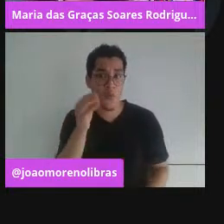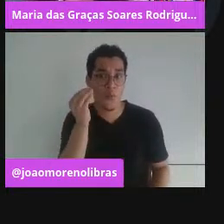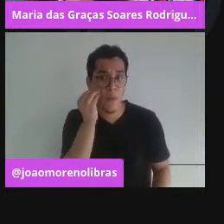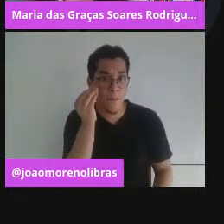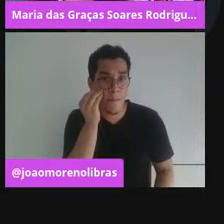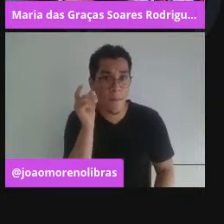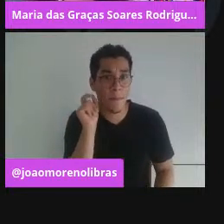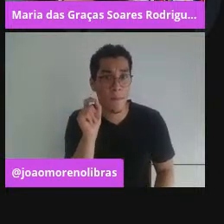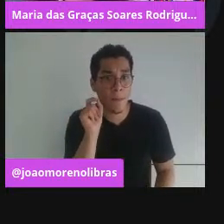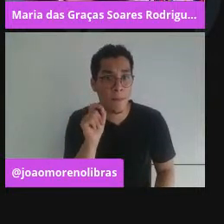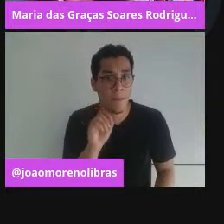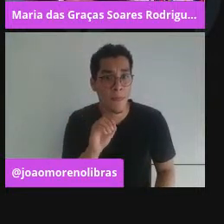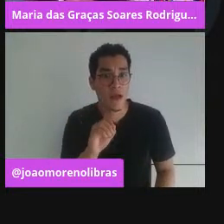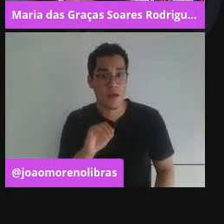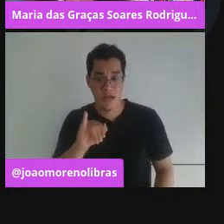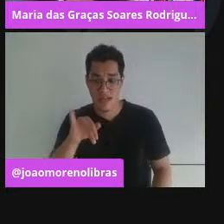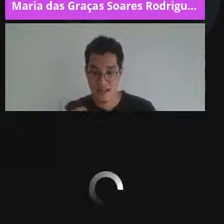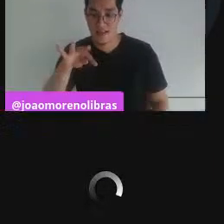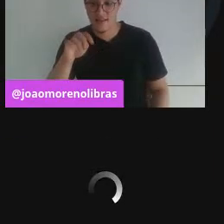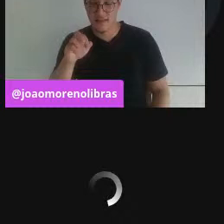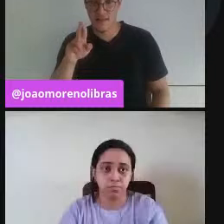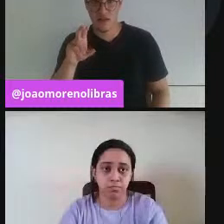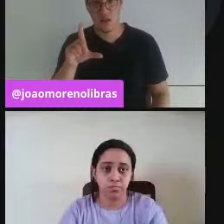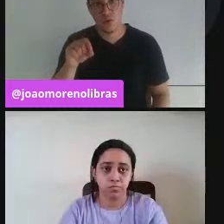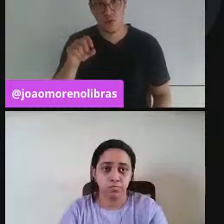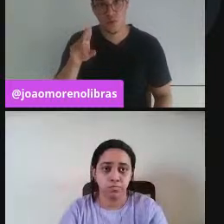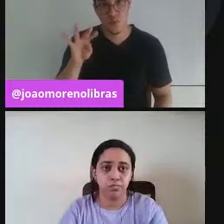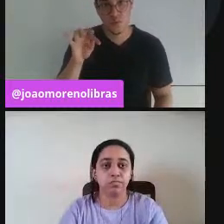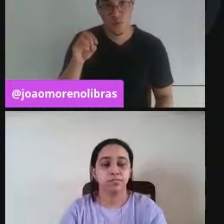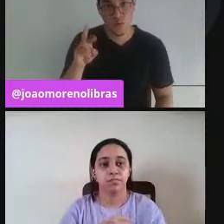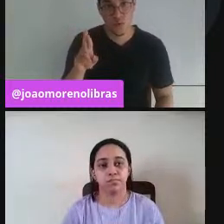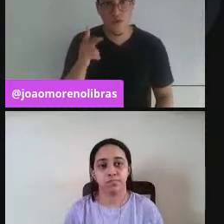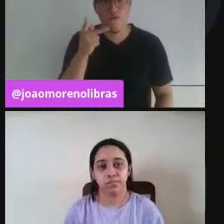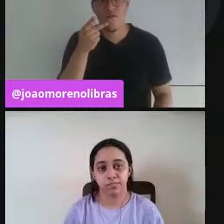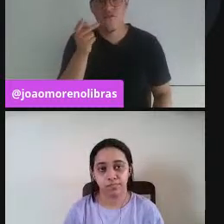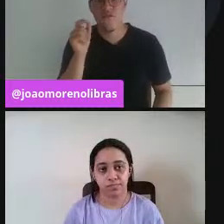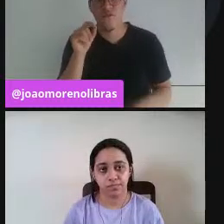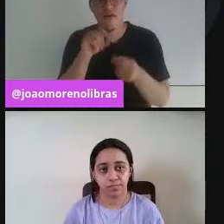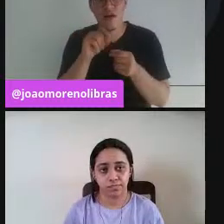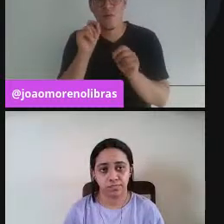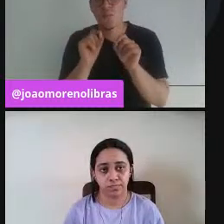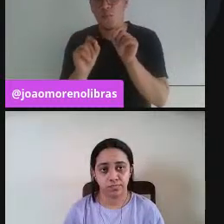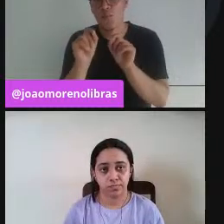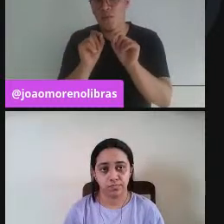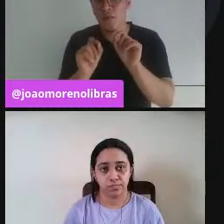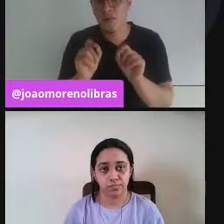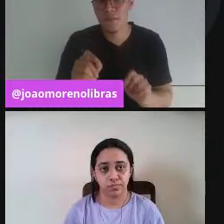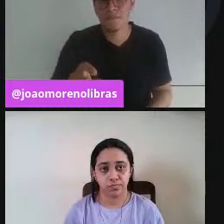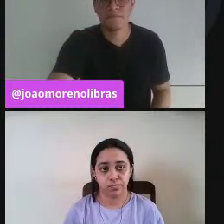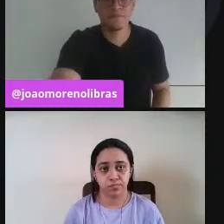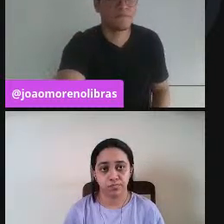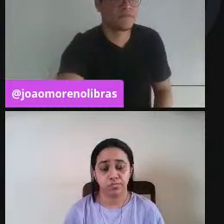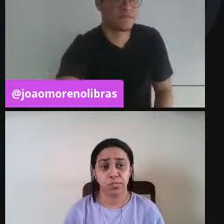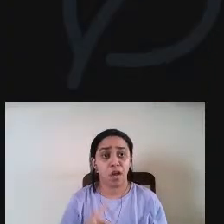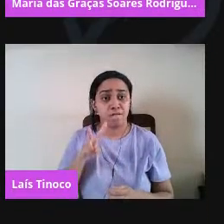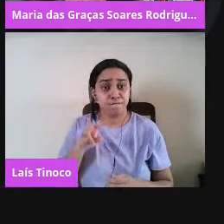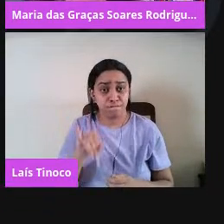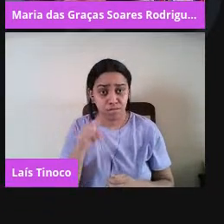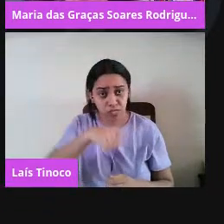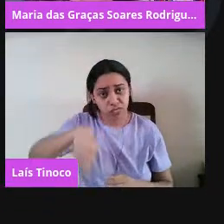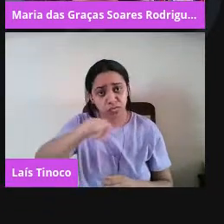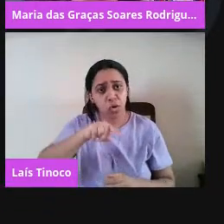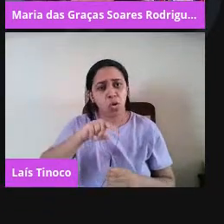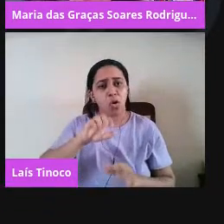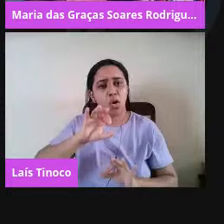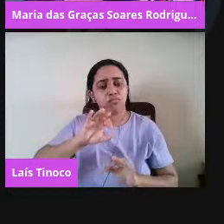o interlocutor a fazer algo. Ora, ele diz assim, vão construir, está mandando, né? Vão construir estradas como se